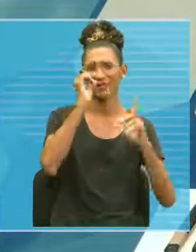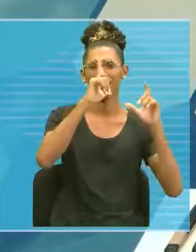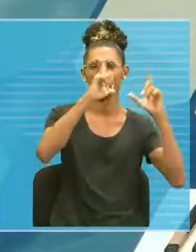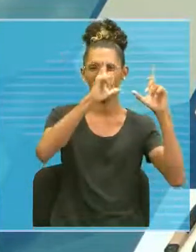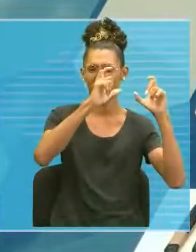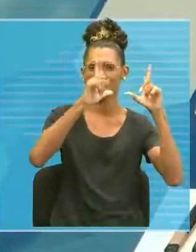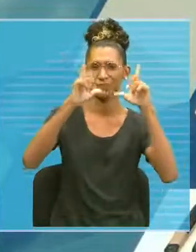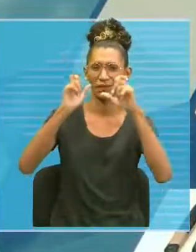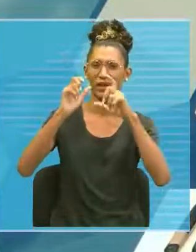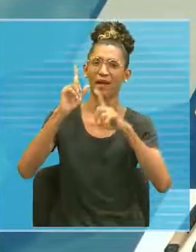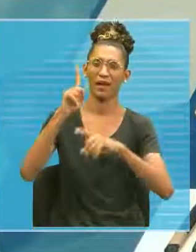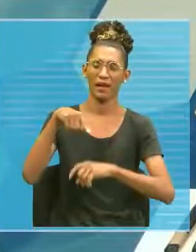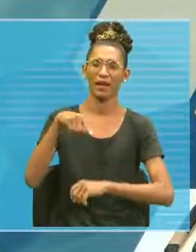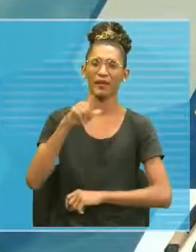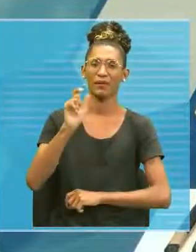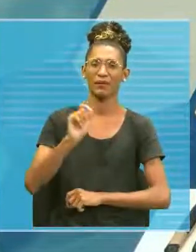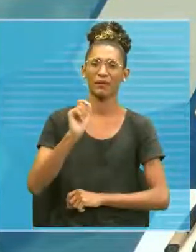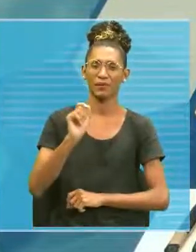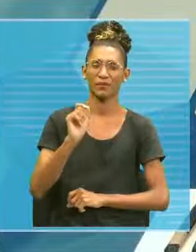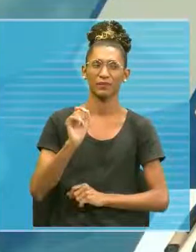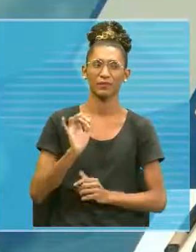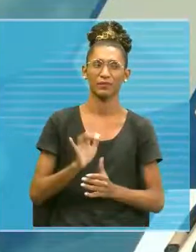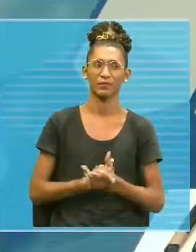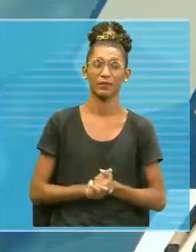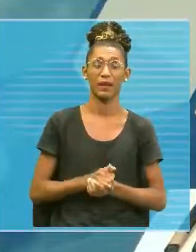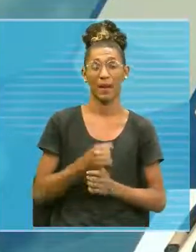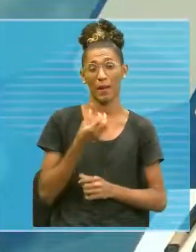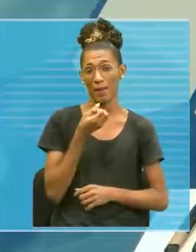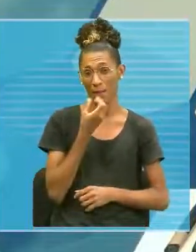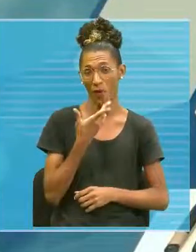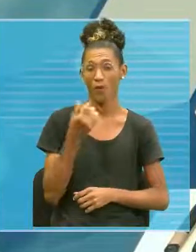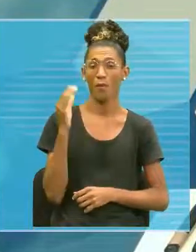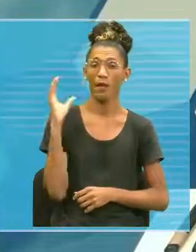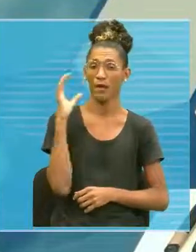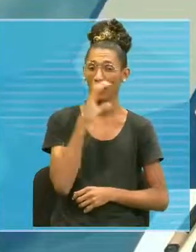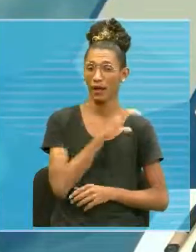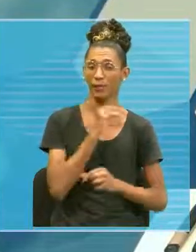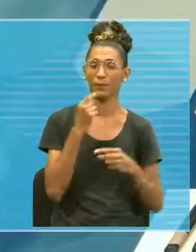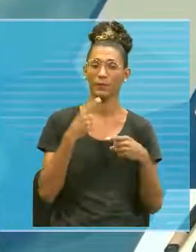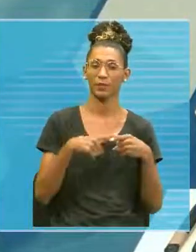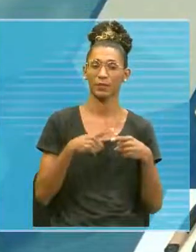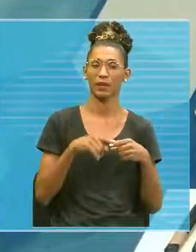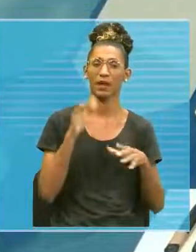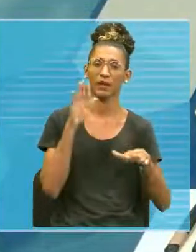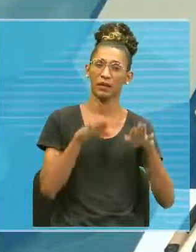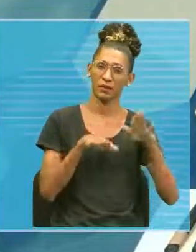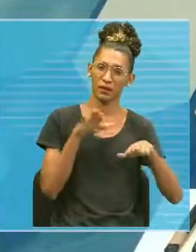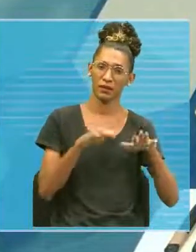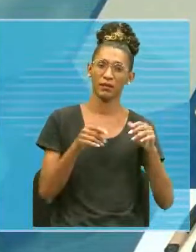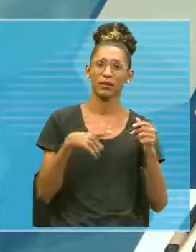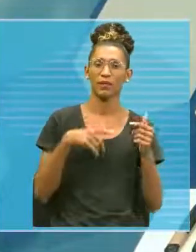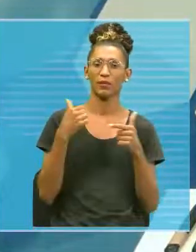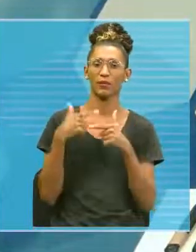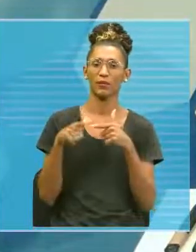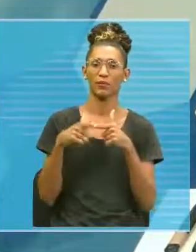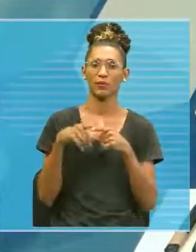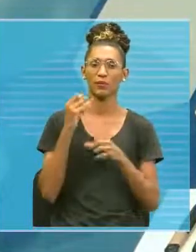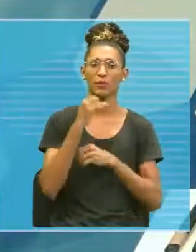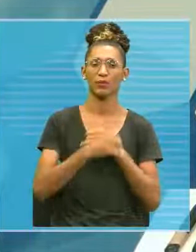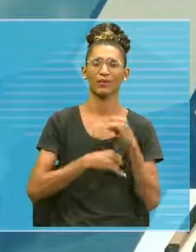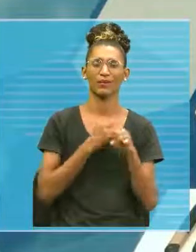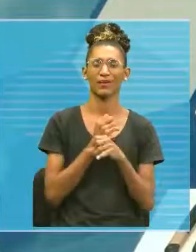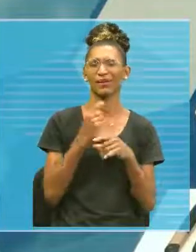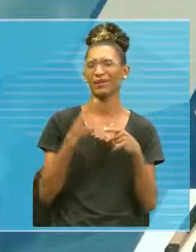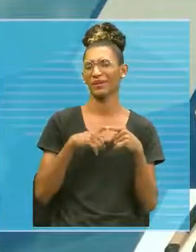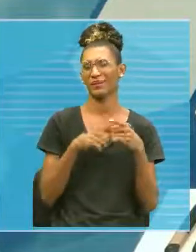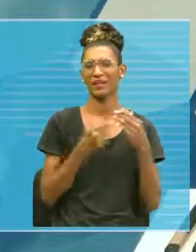mais mais rápido é porque às vezes a gente tem problema com internet para depois acessar